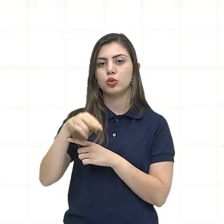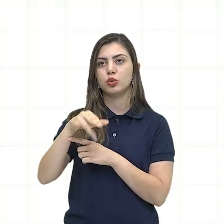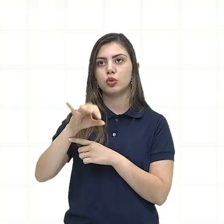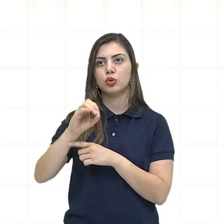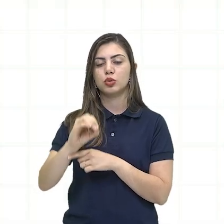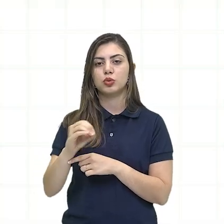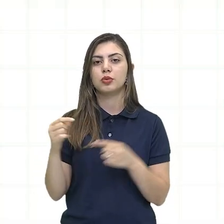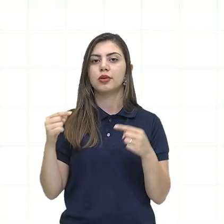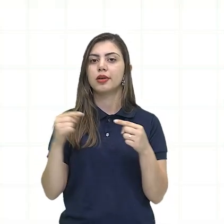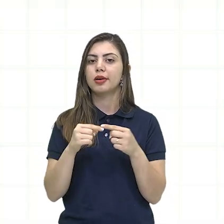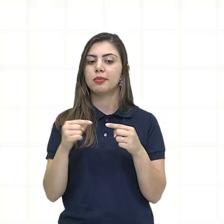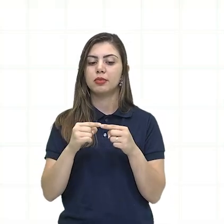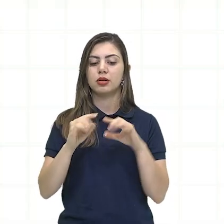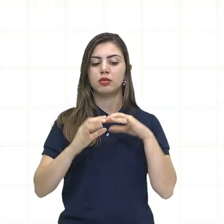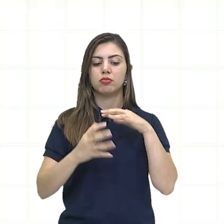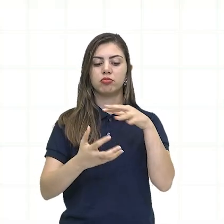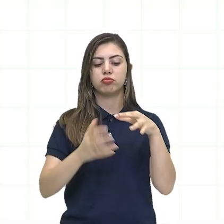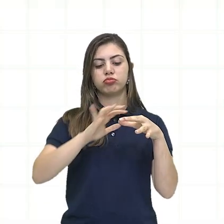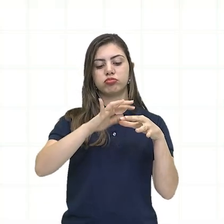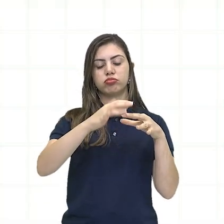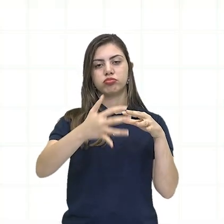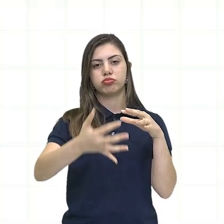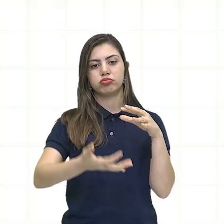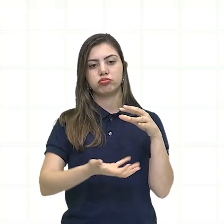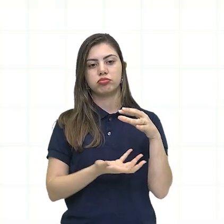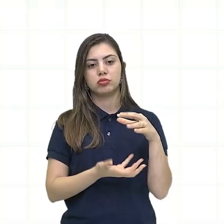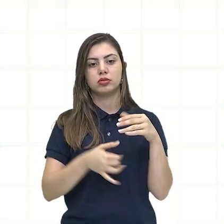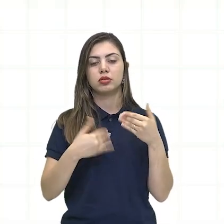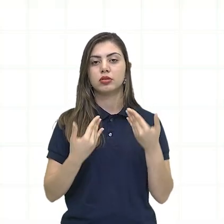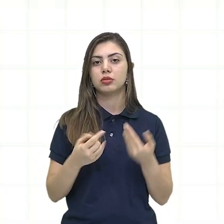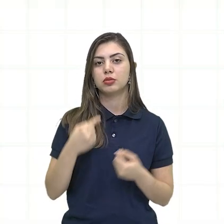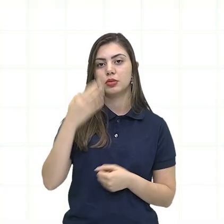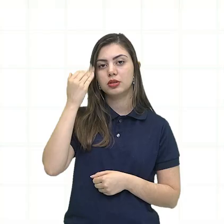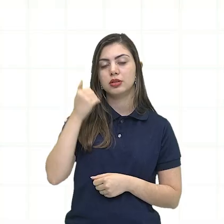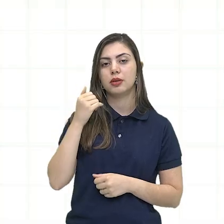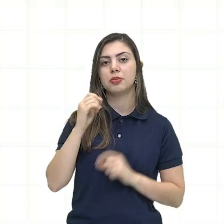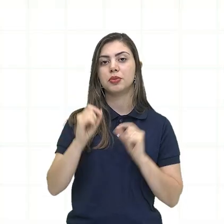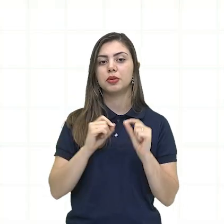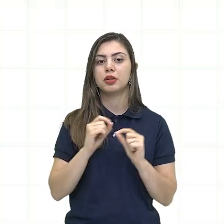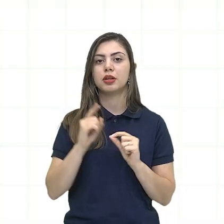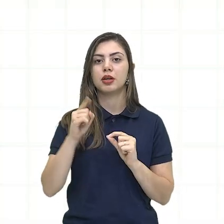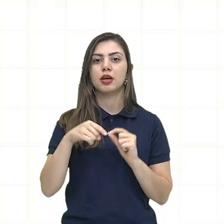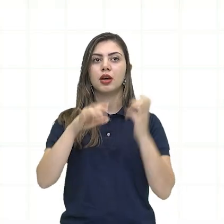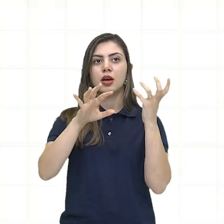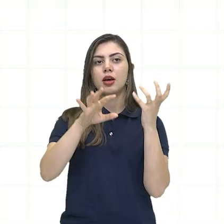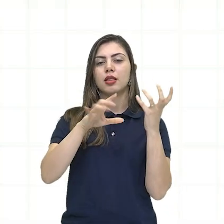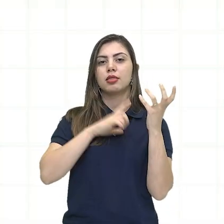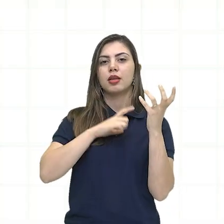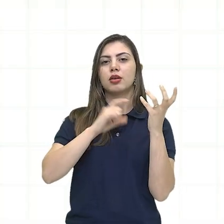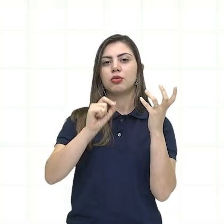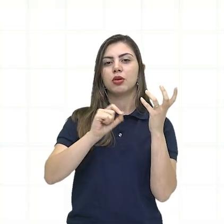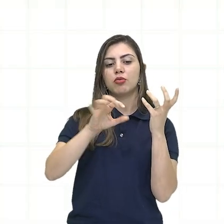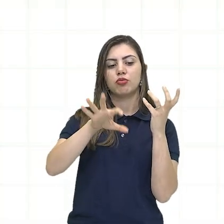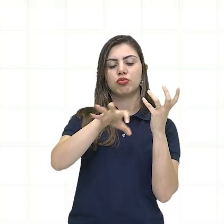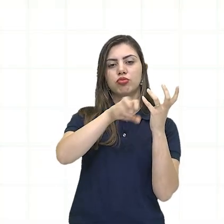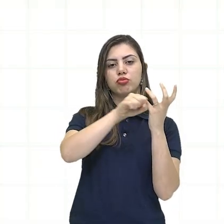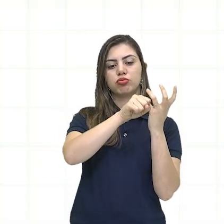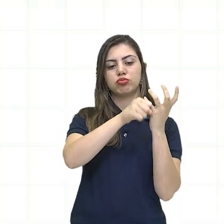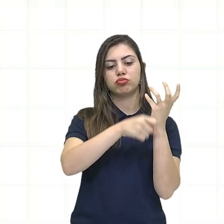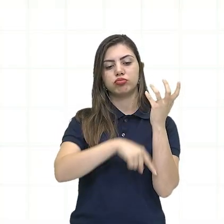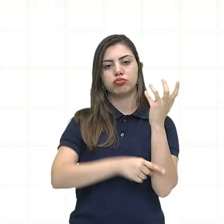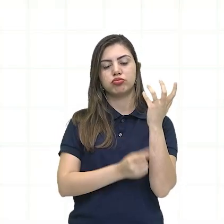de fotólise. E a fotossíntese é uma reação de fotólise, ou seja, de uma